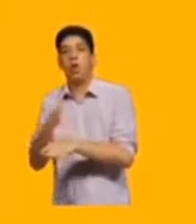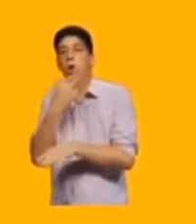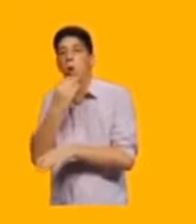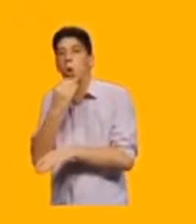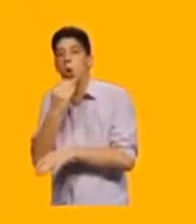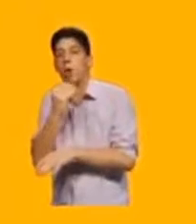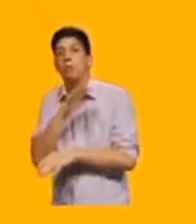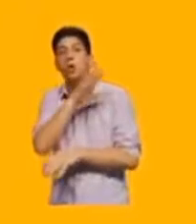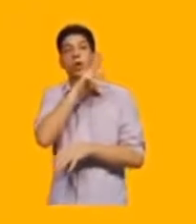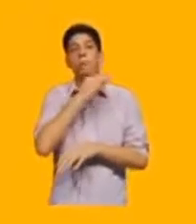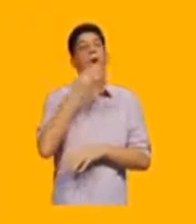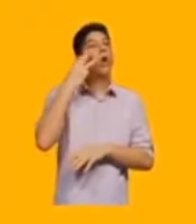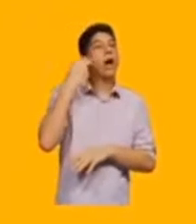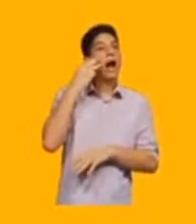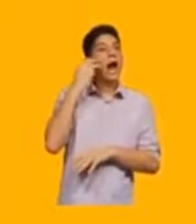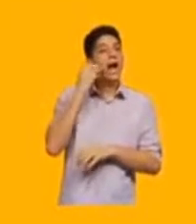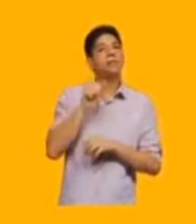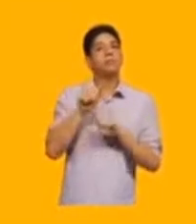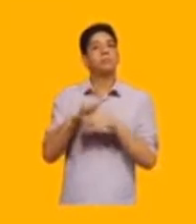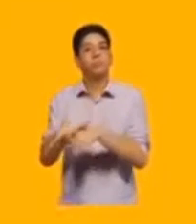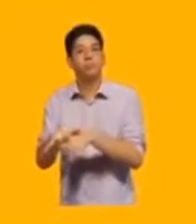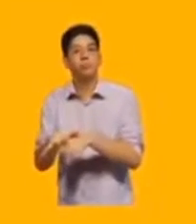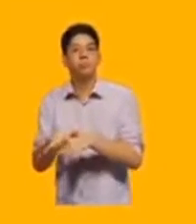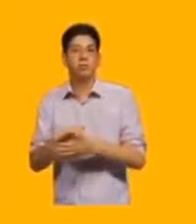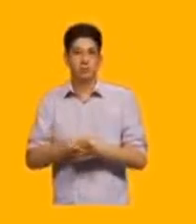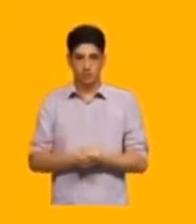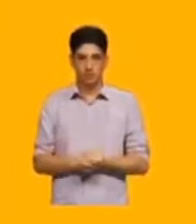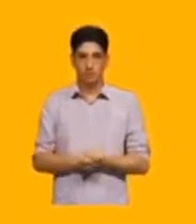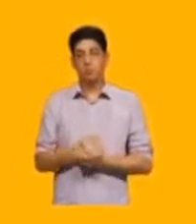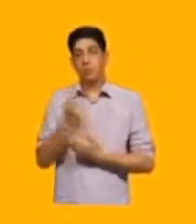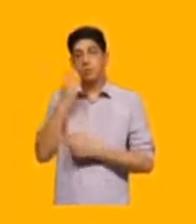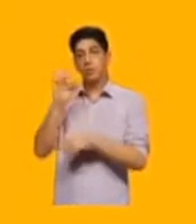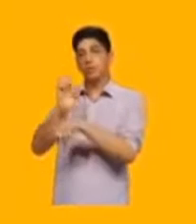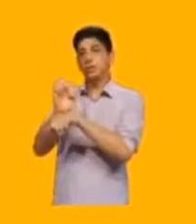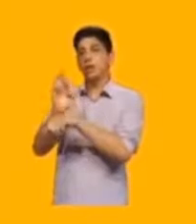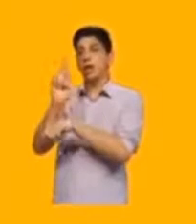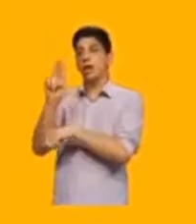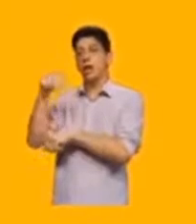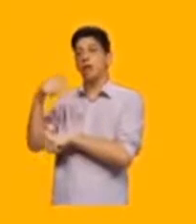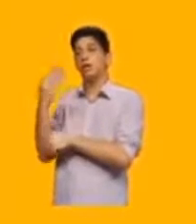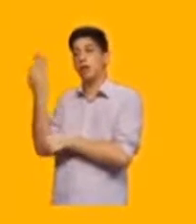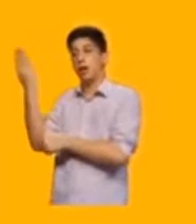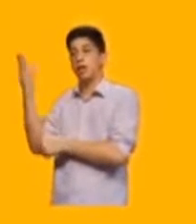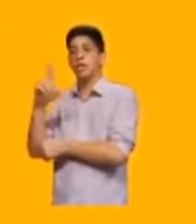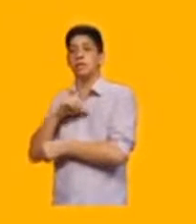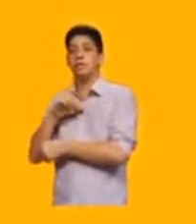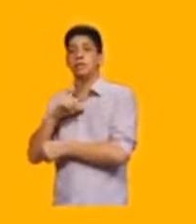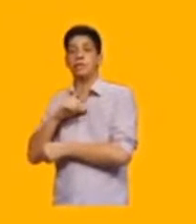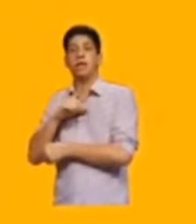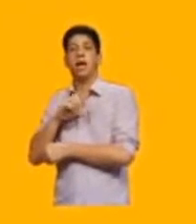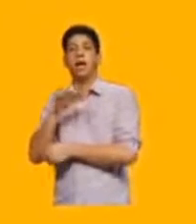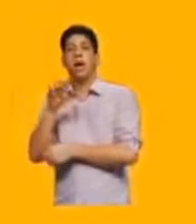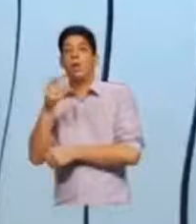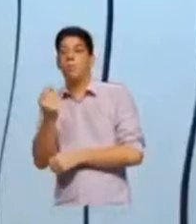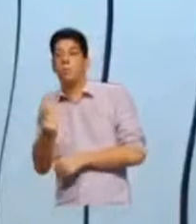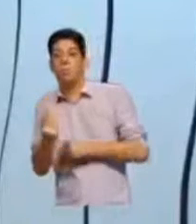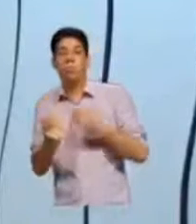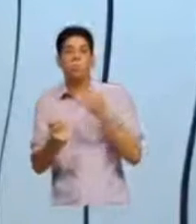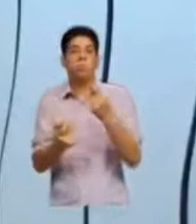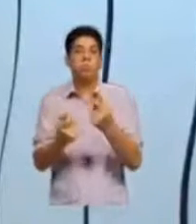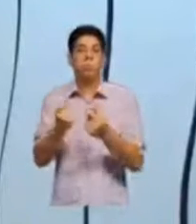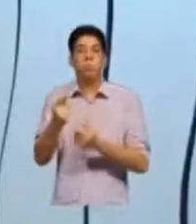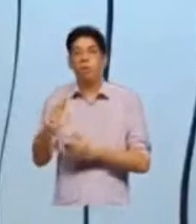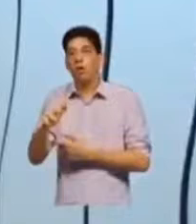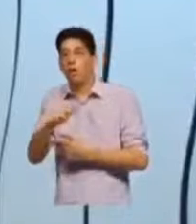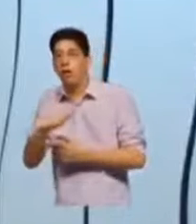Então, olha, reparem que no estado do Rio Grande do Norte, eu tenho casos isolados. Tenho nessa região